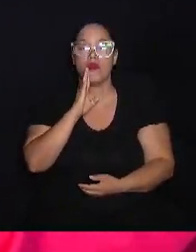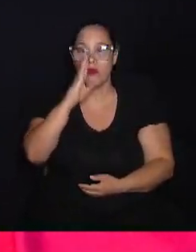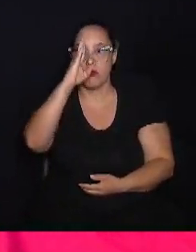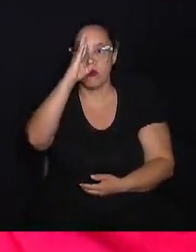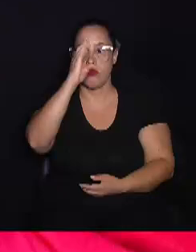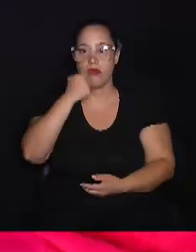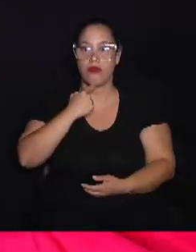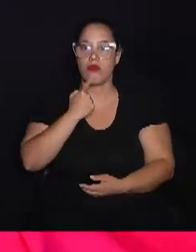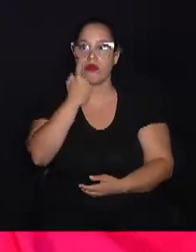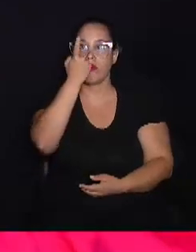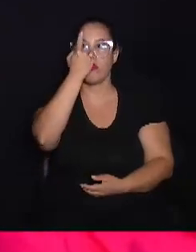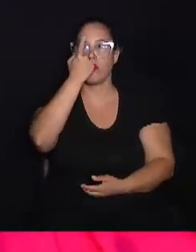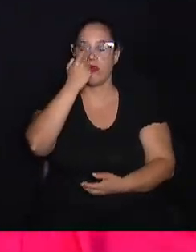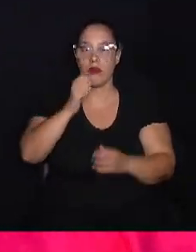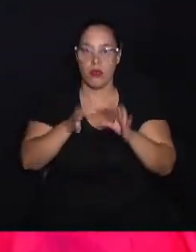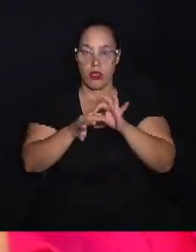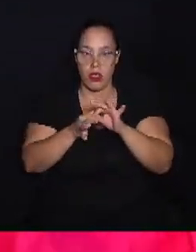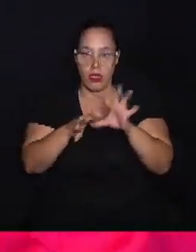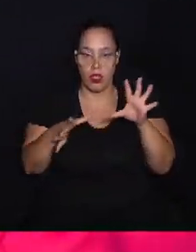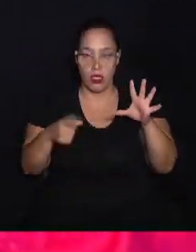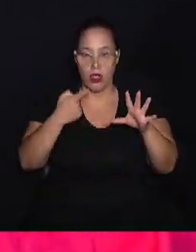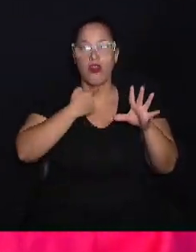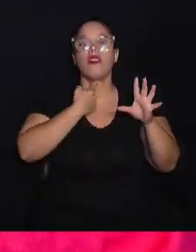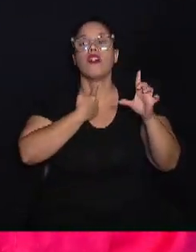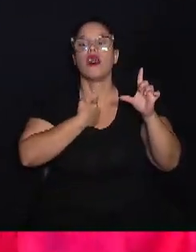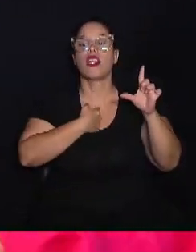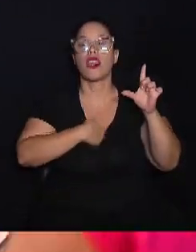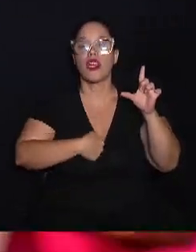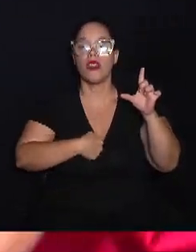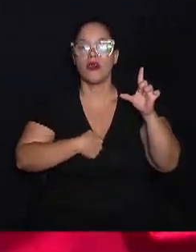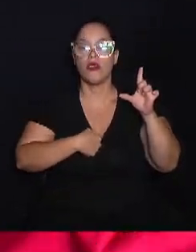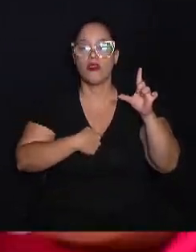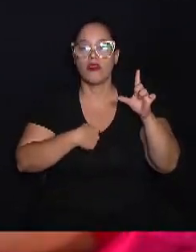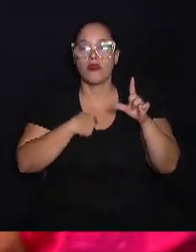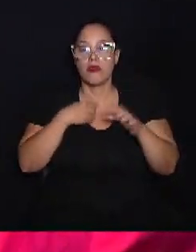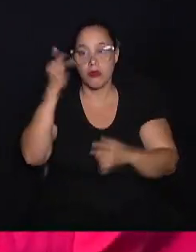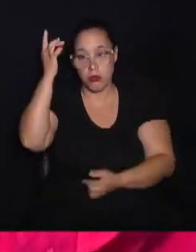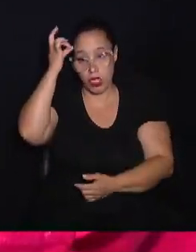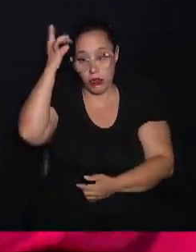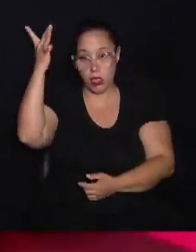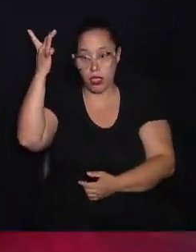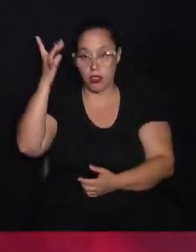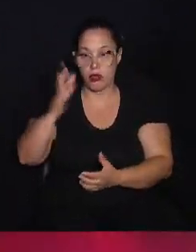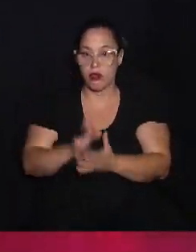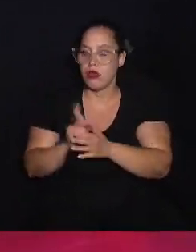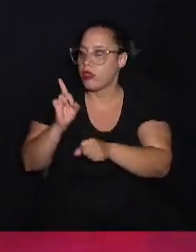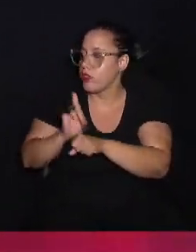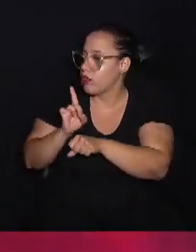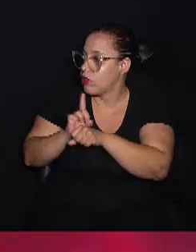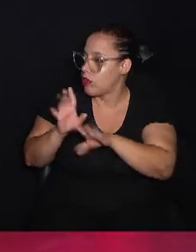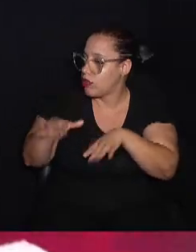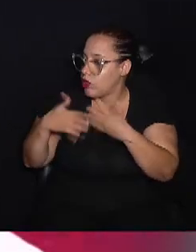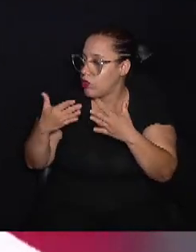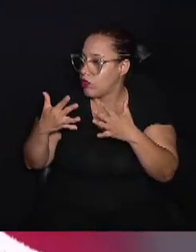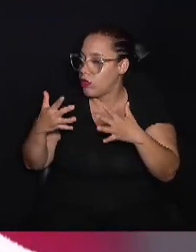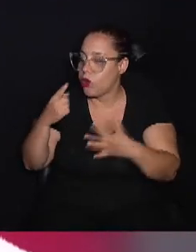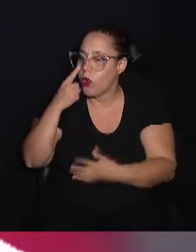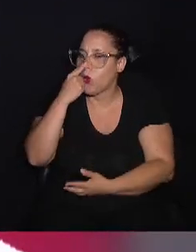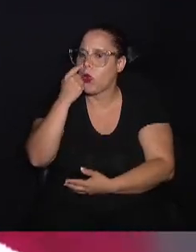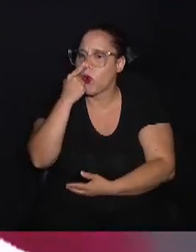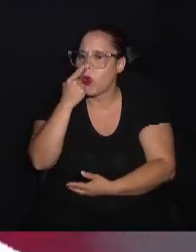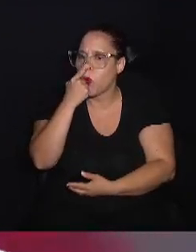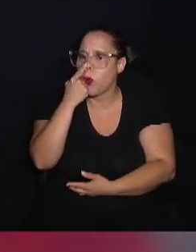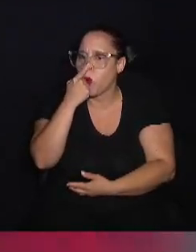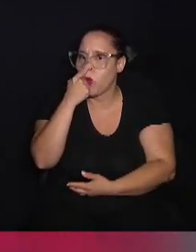que fique livre aqui para que esse comprimido possa descer com facilidade Doutora Qual que é o estímulo do nariz quando